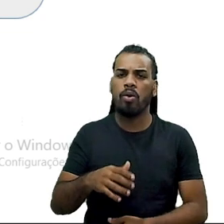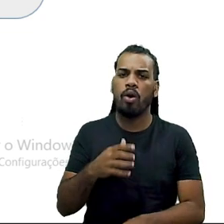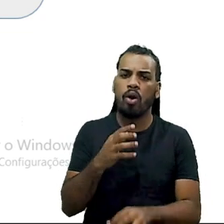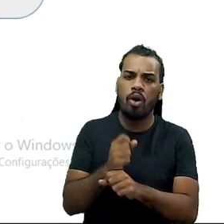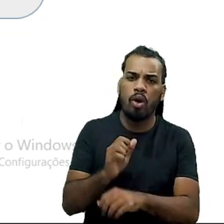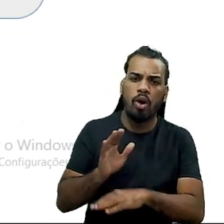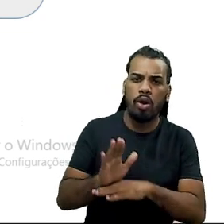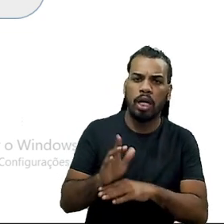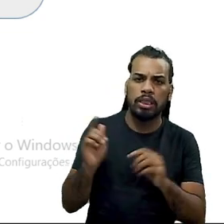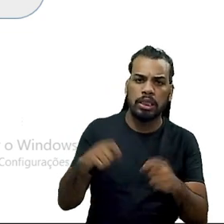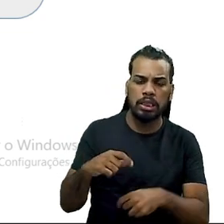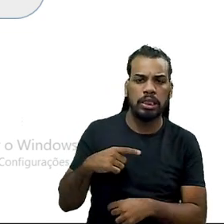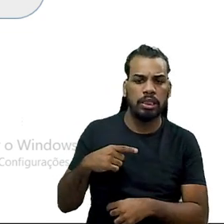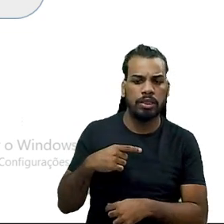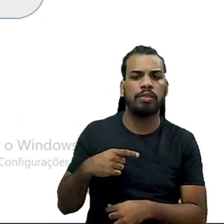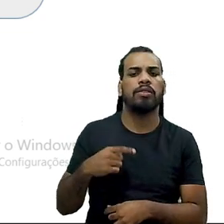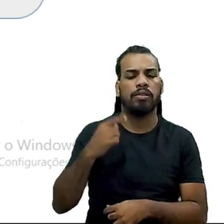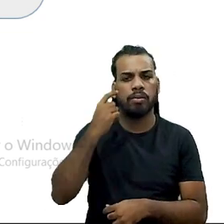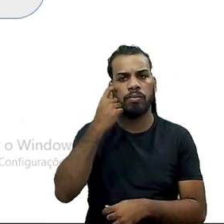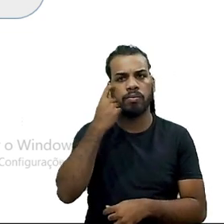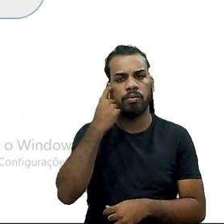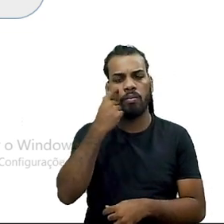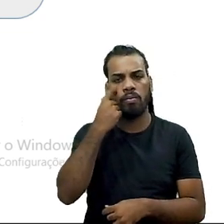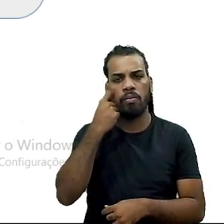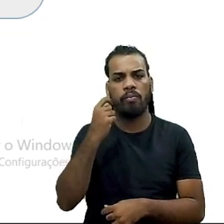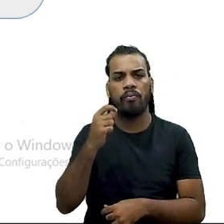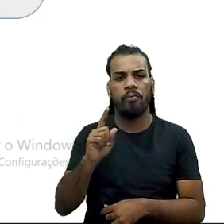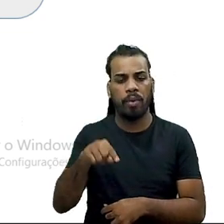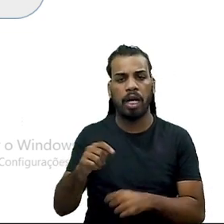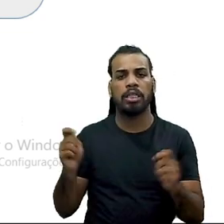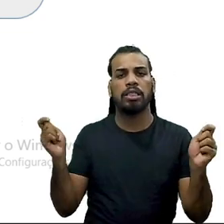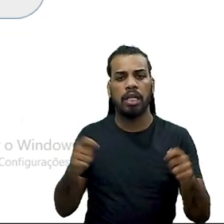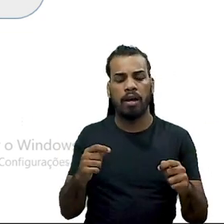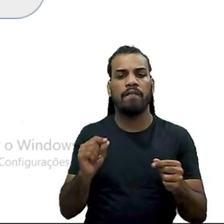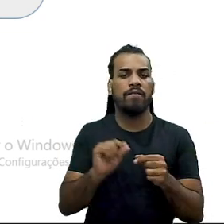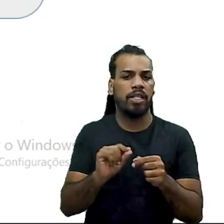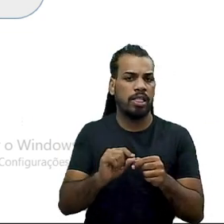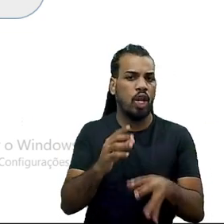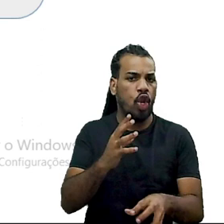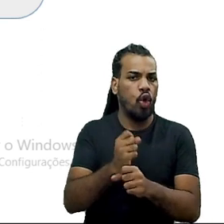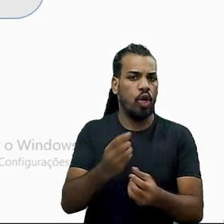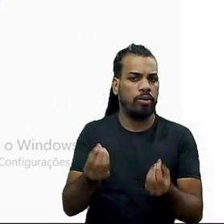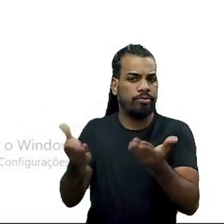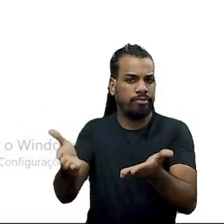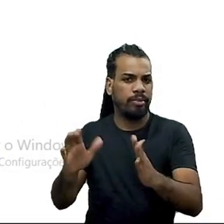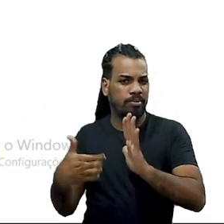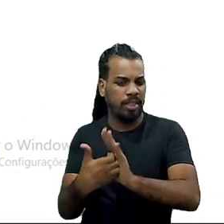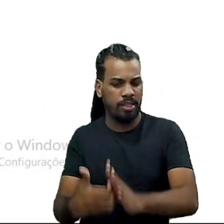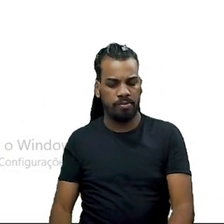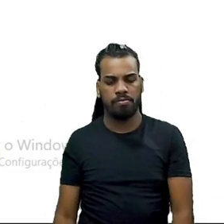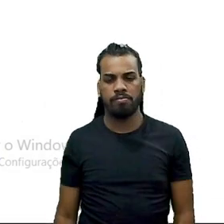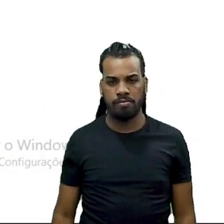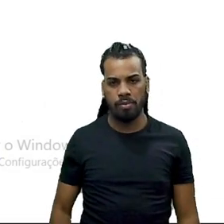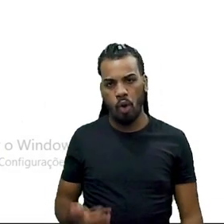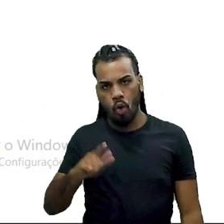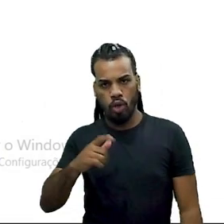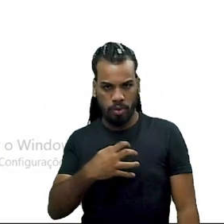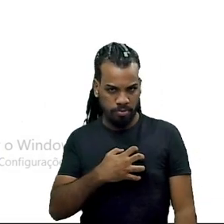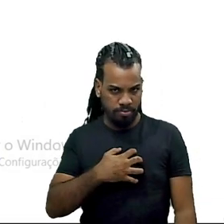contribuição que ele precisa ter e, acima dela, para que ele possa gerar lucro para a empresa. É outro método,